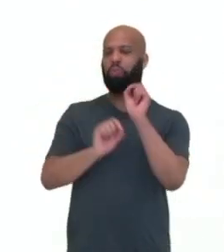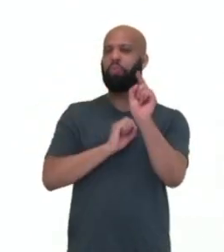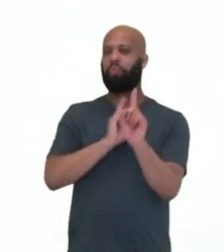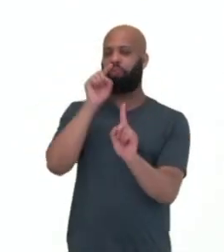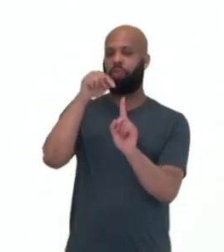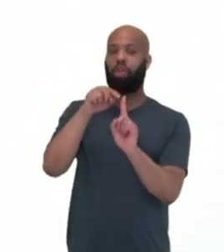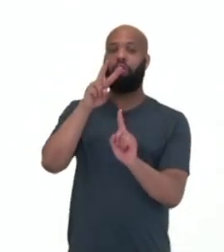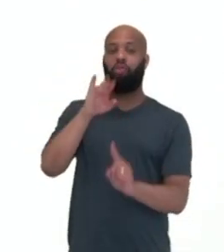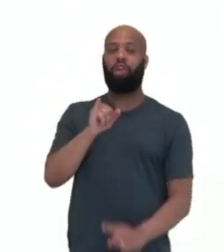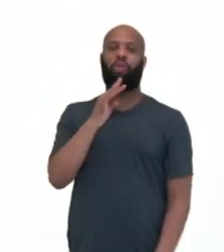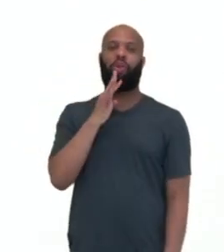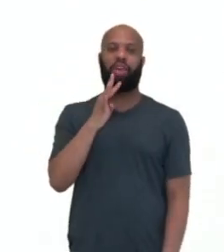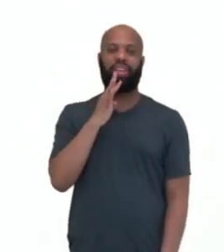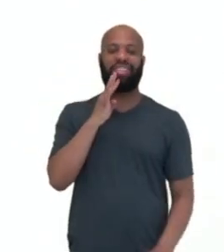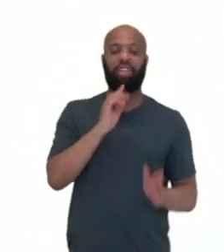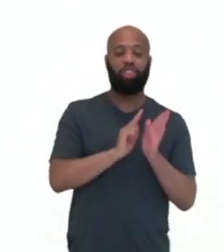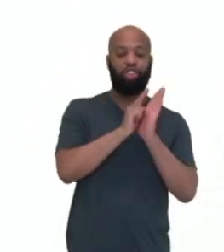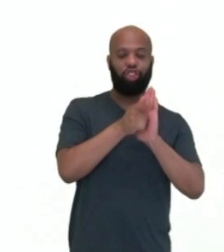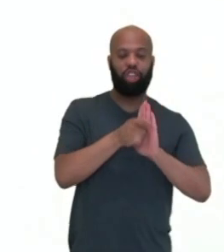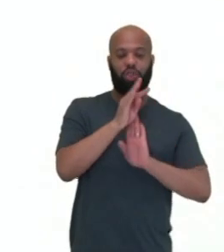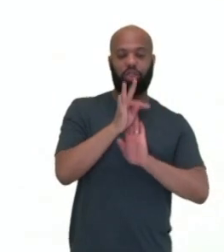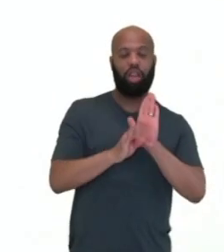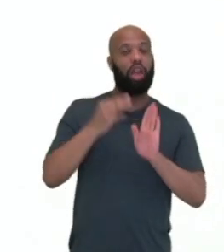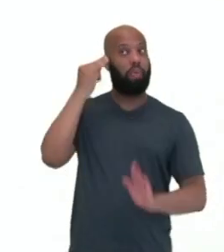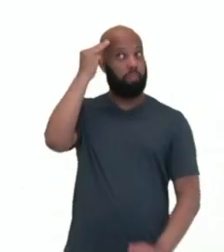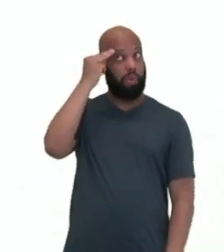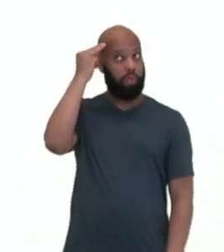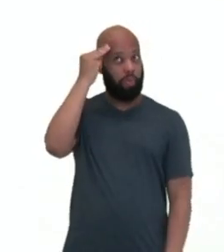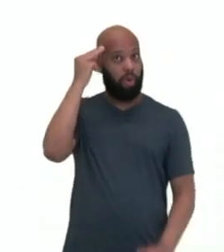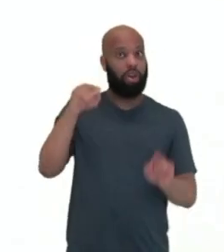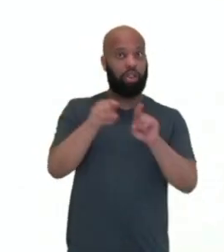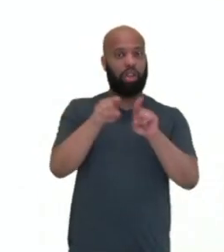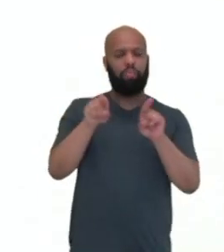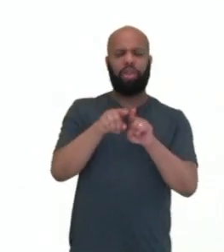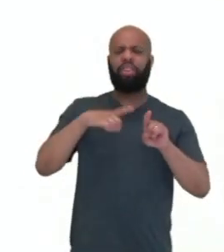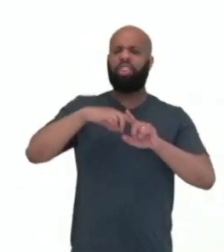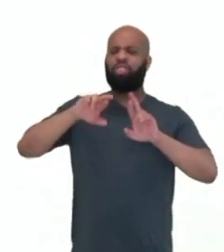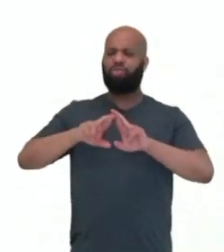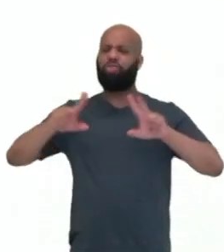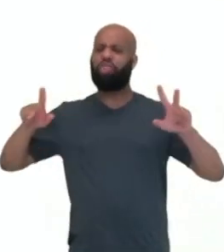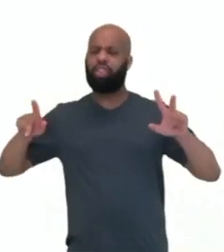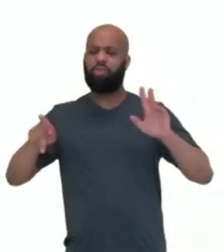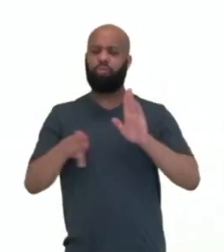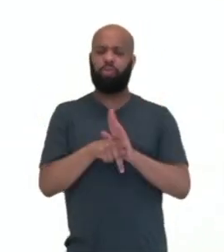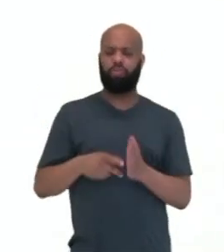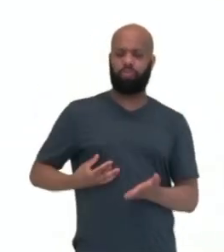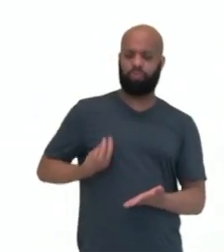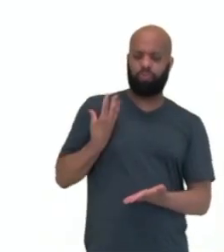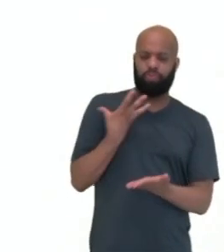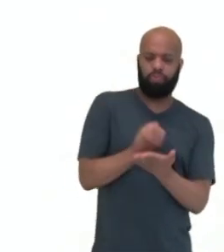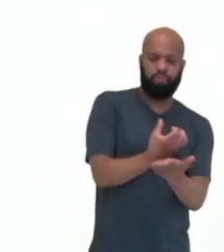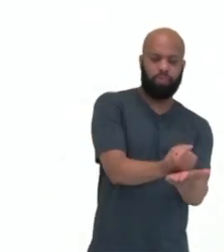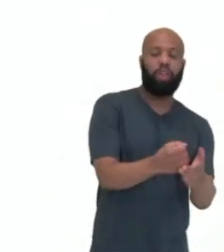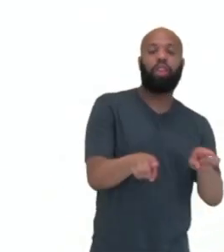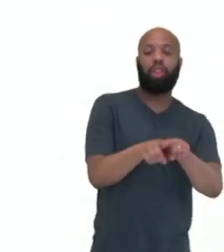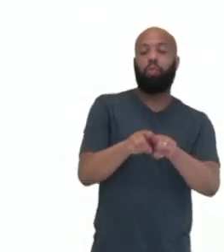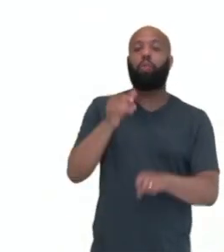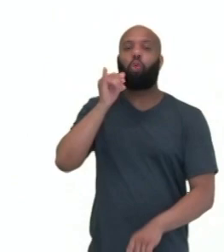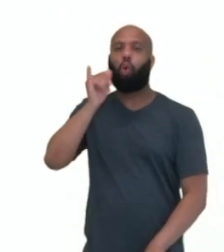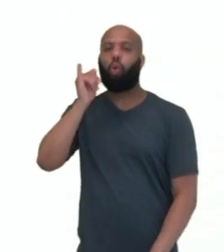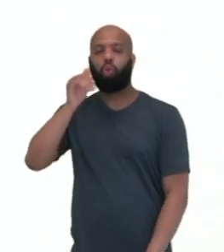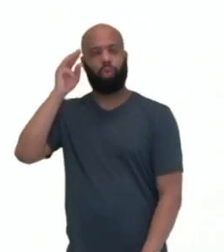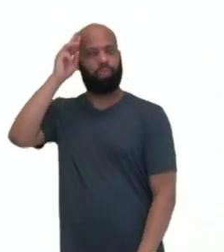estrutura e características. E conhecer as diferenças entre biografia e relato de memória.